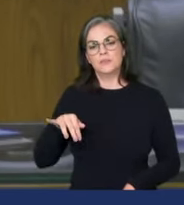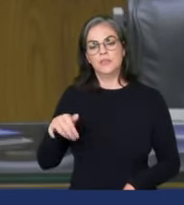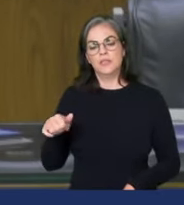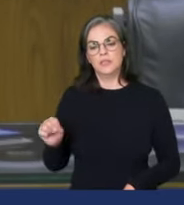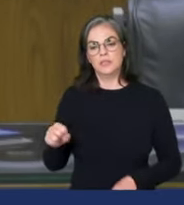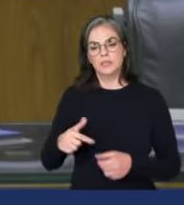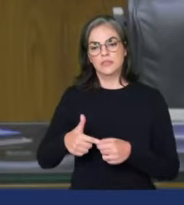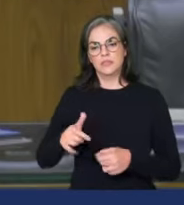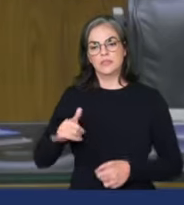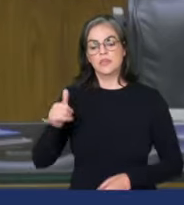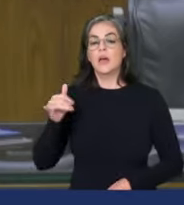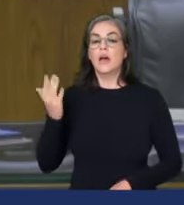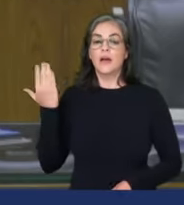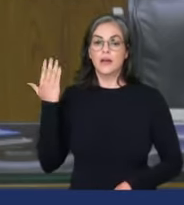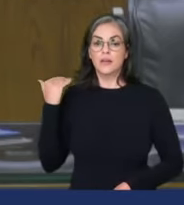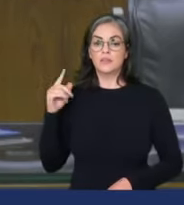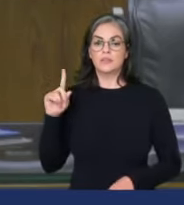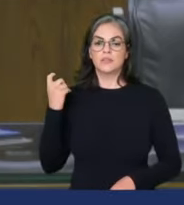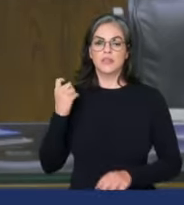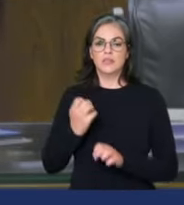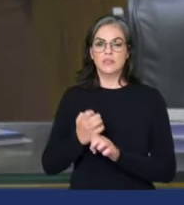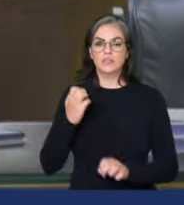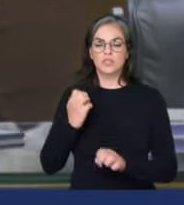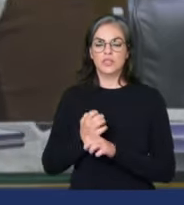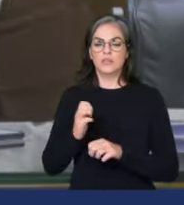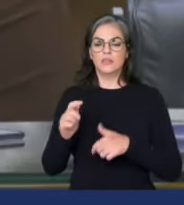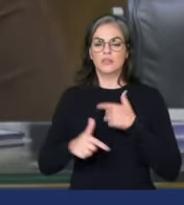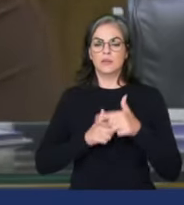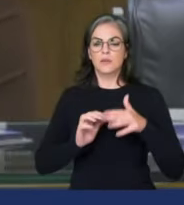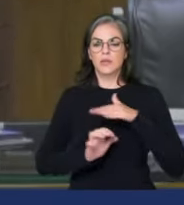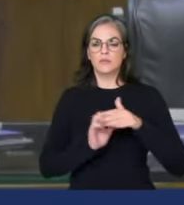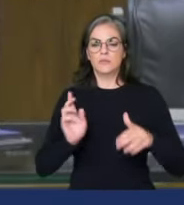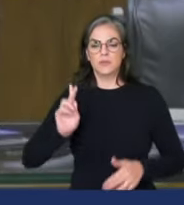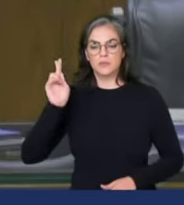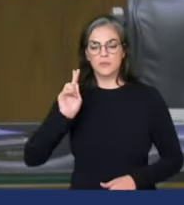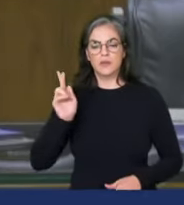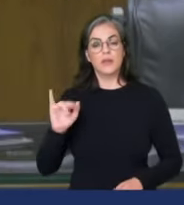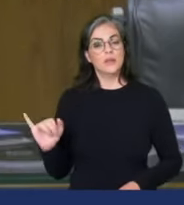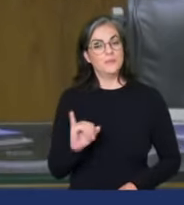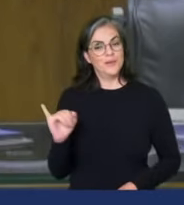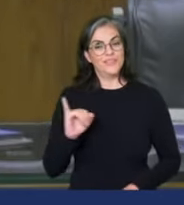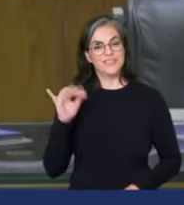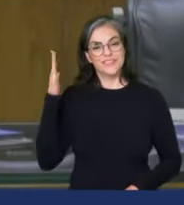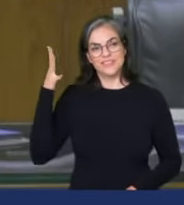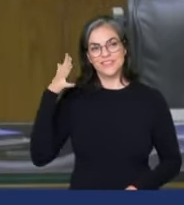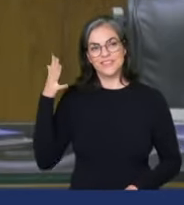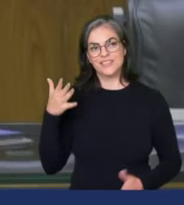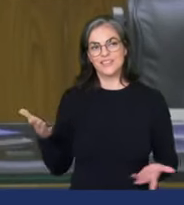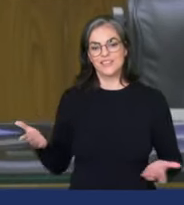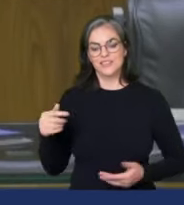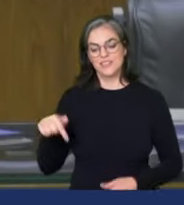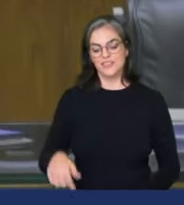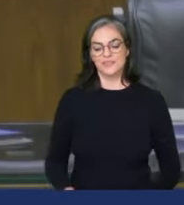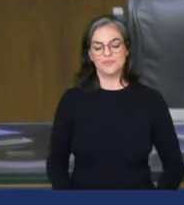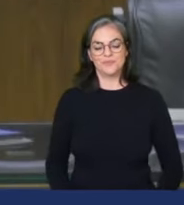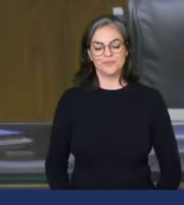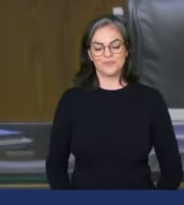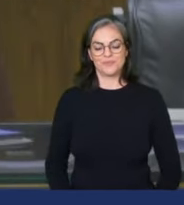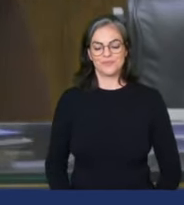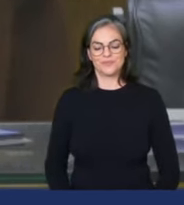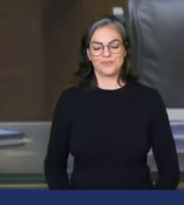da Petrobras. Portanto, terá sim um espaço importante aqui para colocar